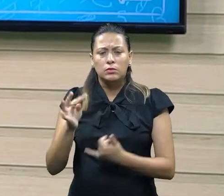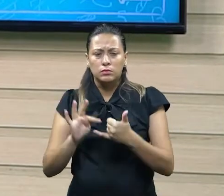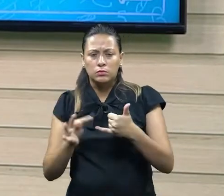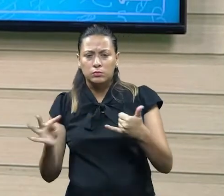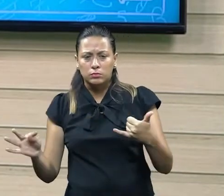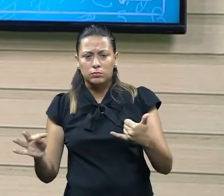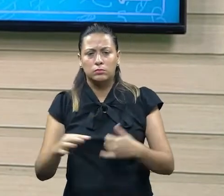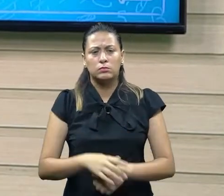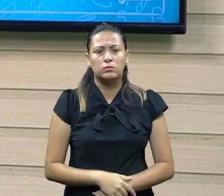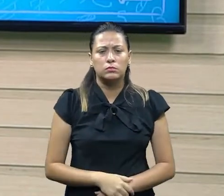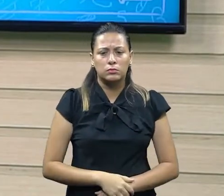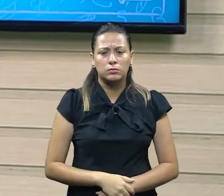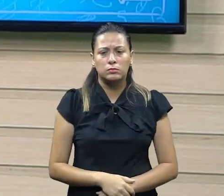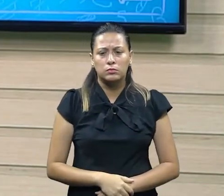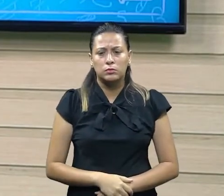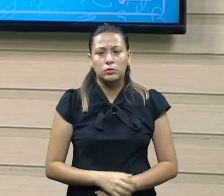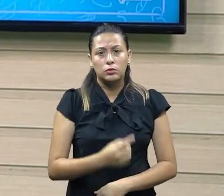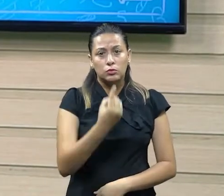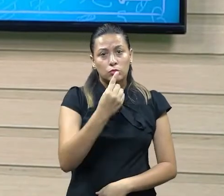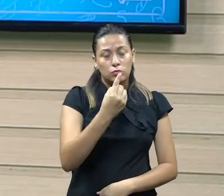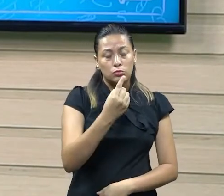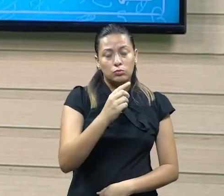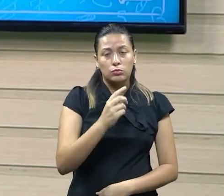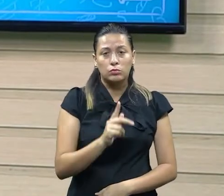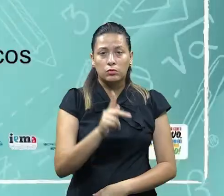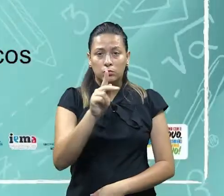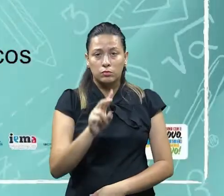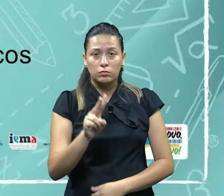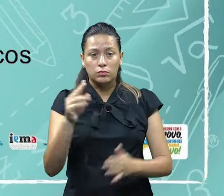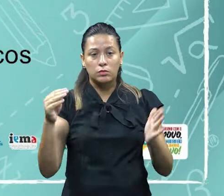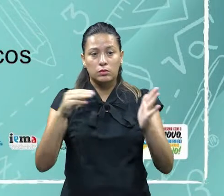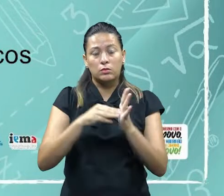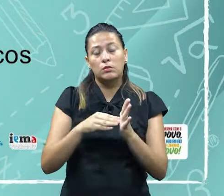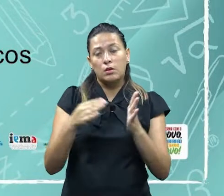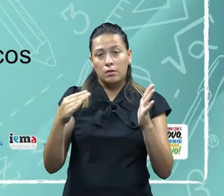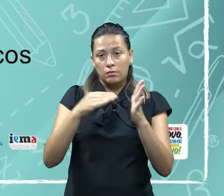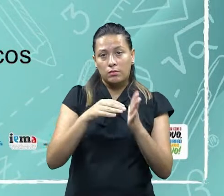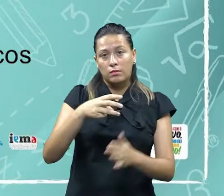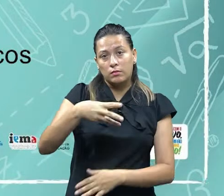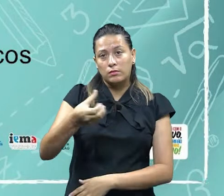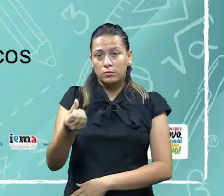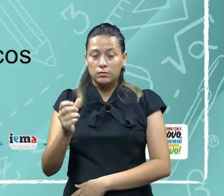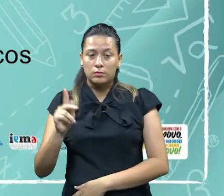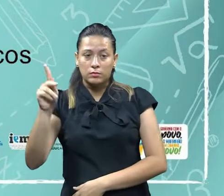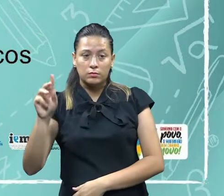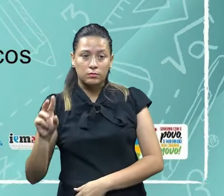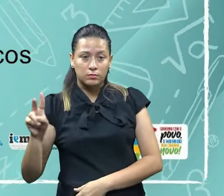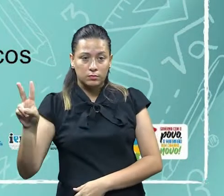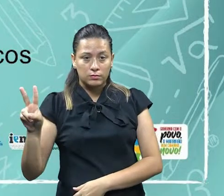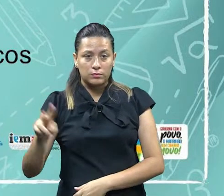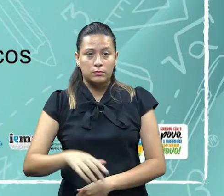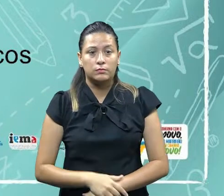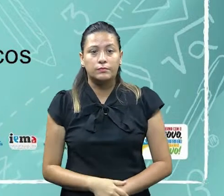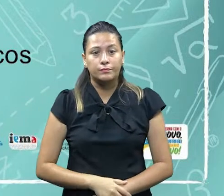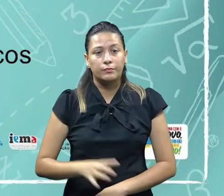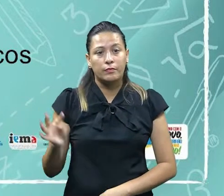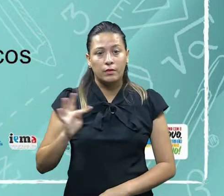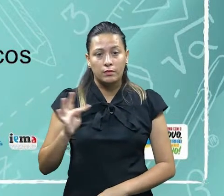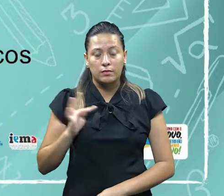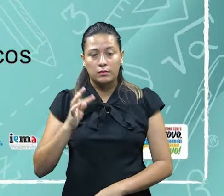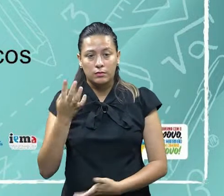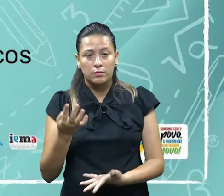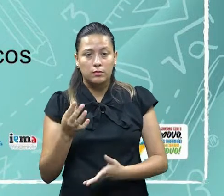tensão entre 1 kV e 36,2 kV. Técnicas de análise de risco. E o que são